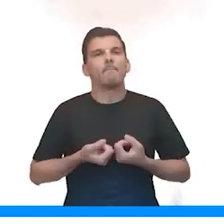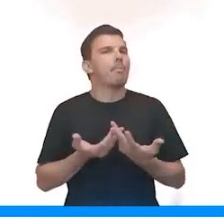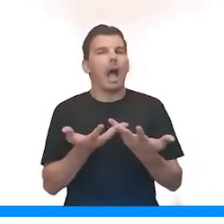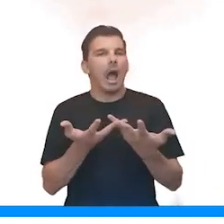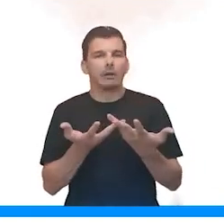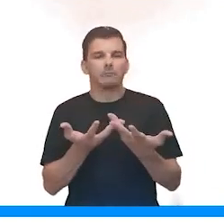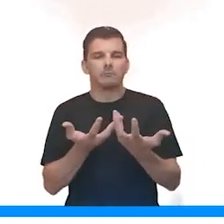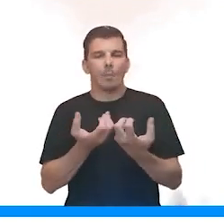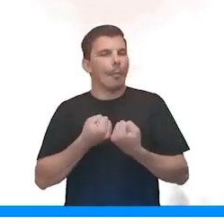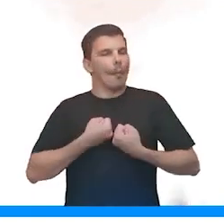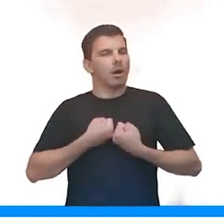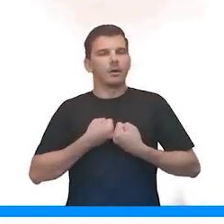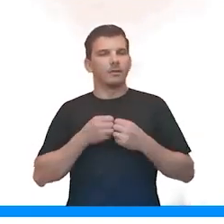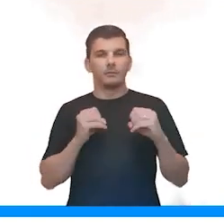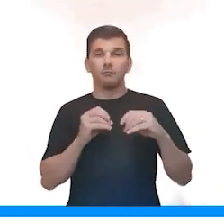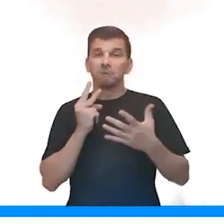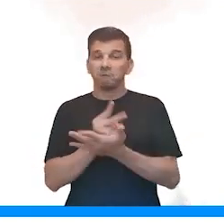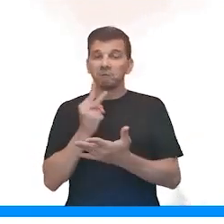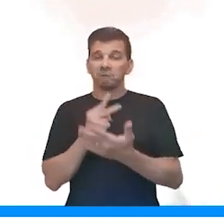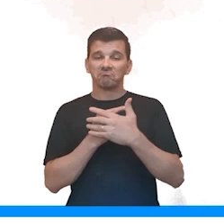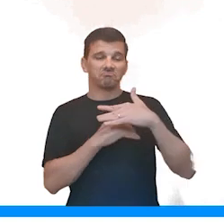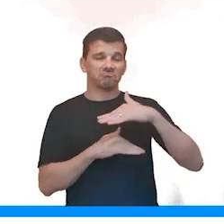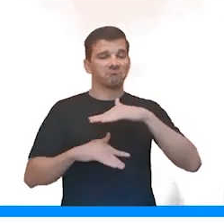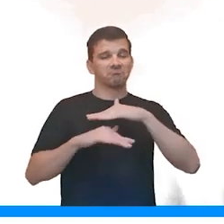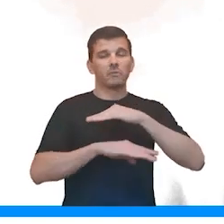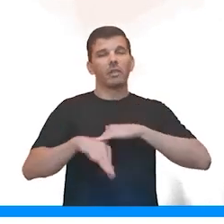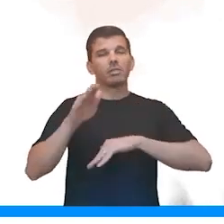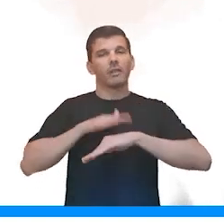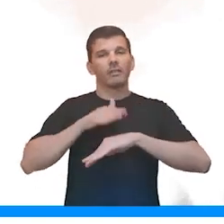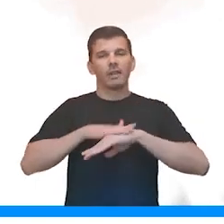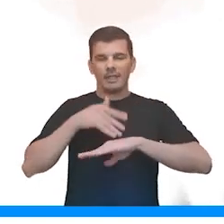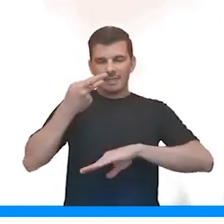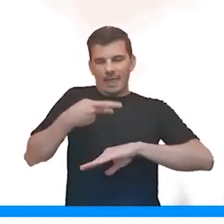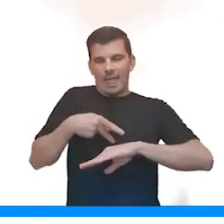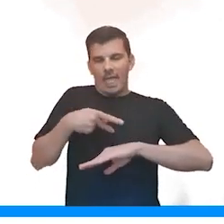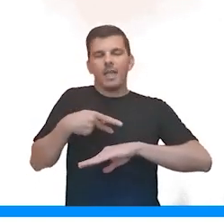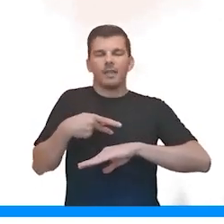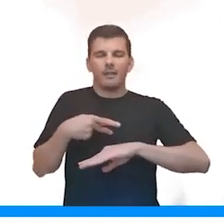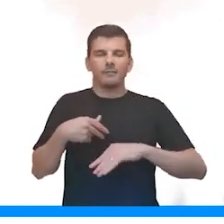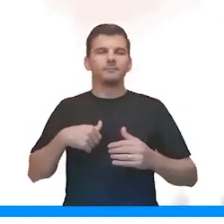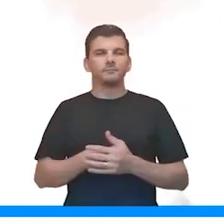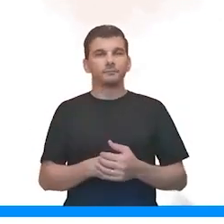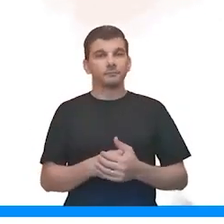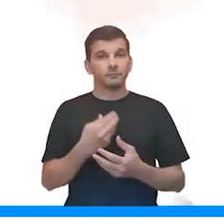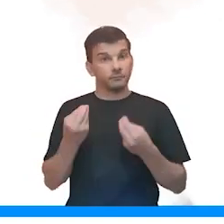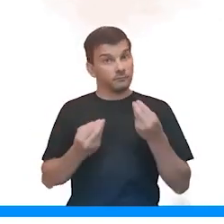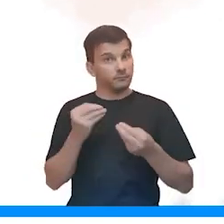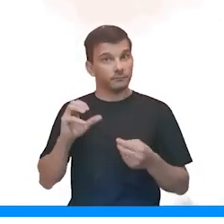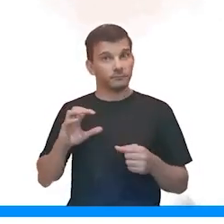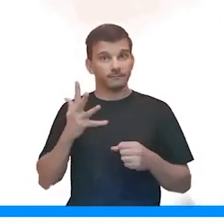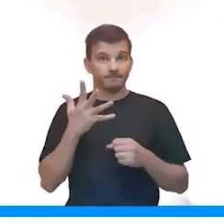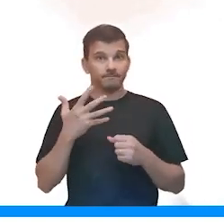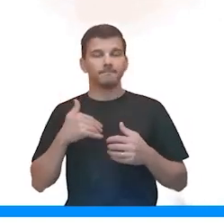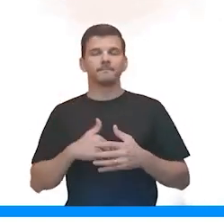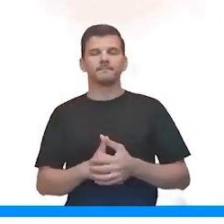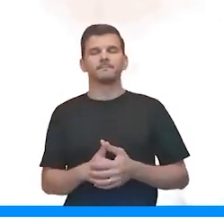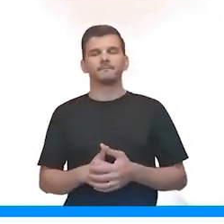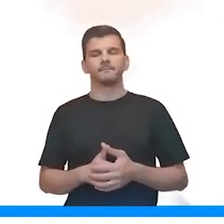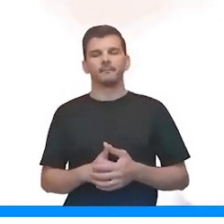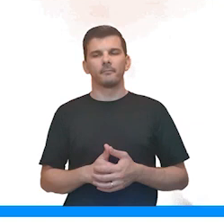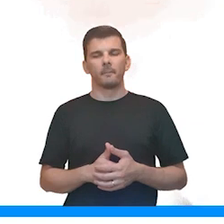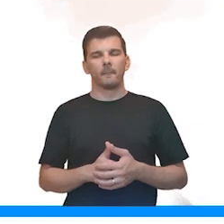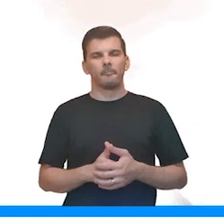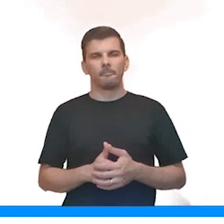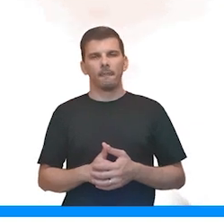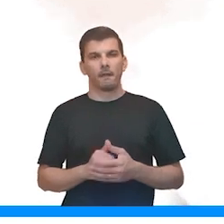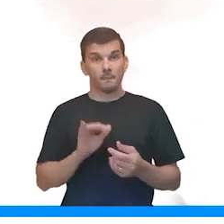fazer o trabalho ser realizado, ou o trabalho pode aplicar uma força no gás, reduzindo a energia interna. Então, olha só, como é que